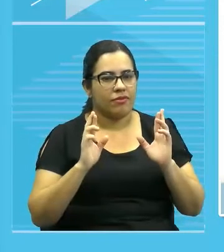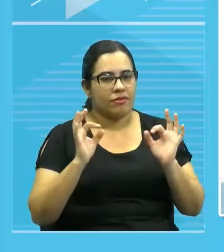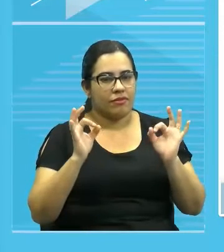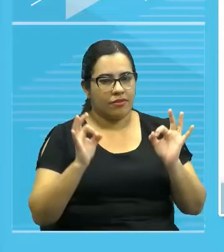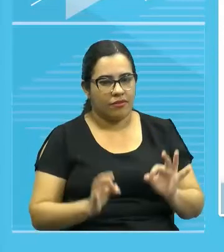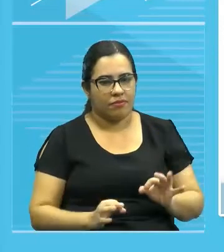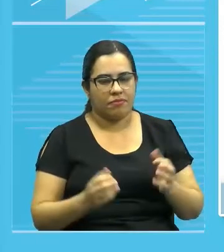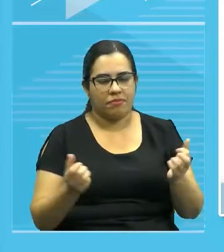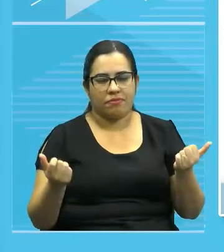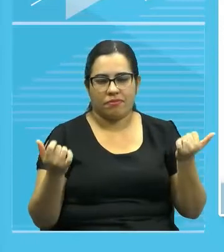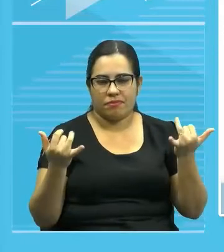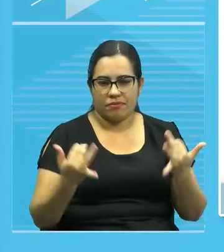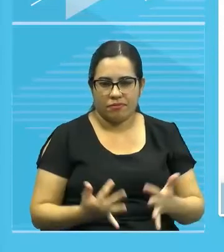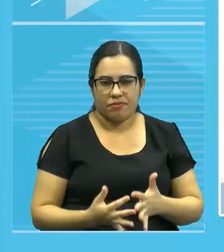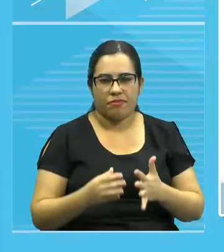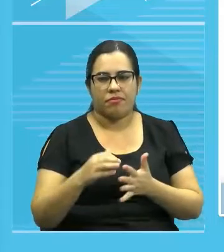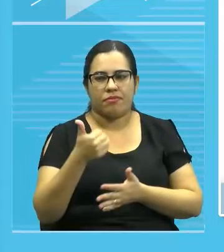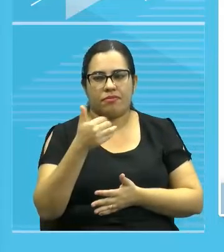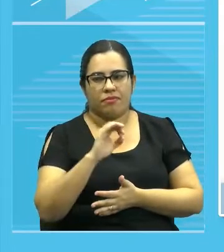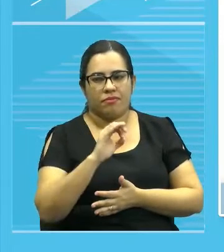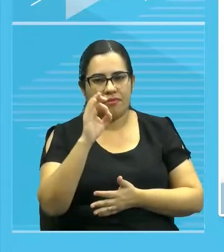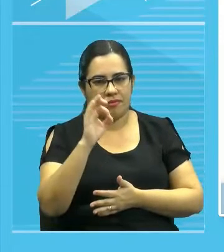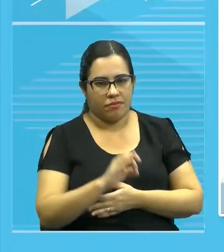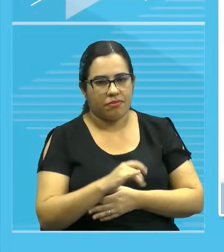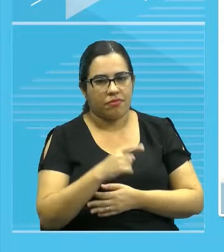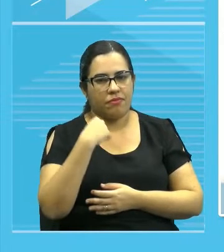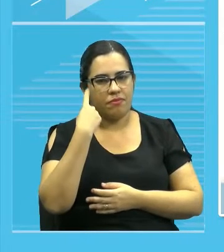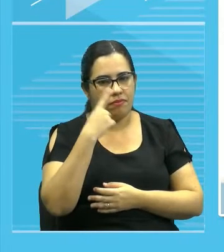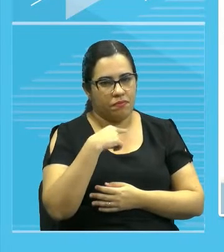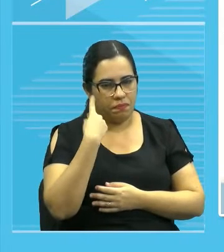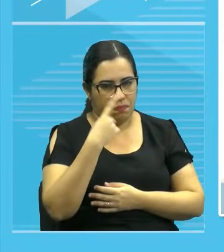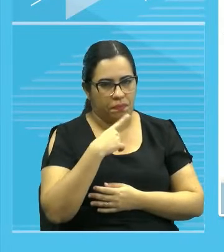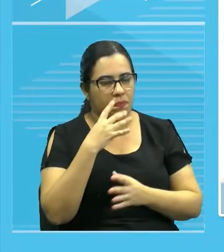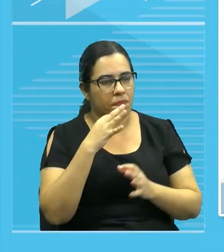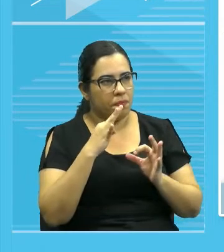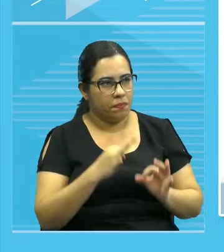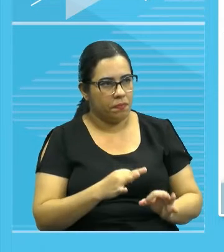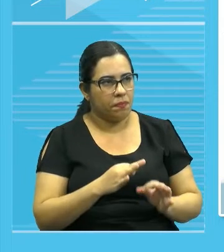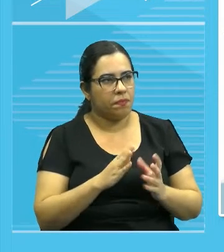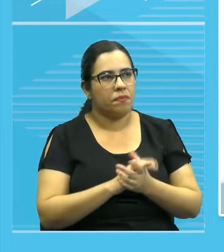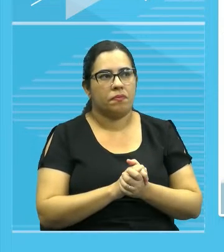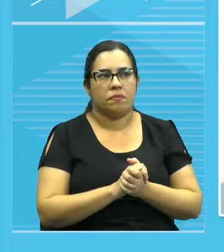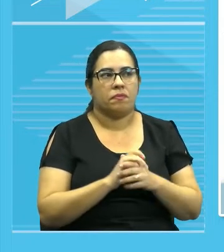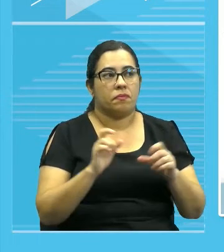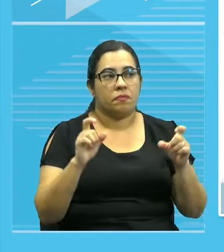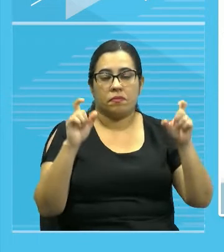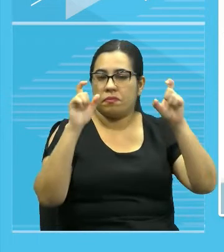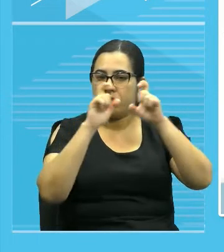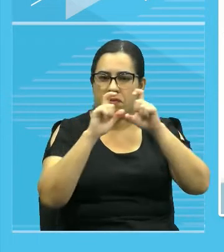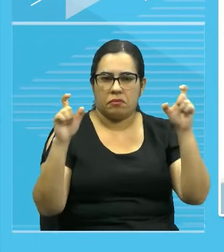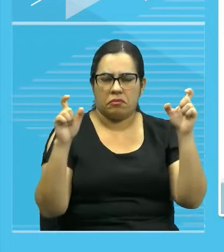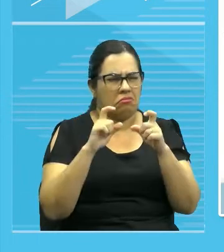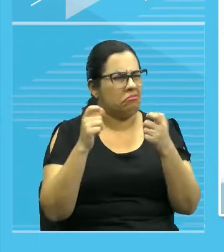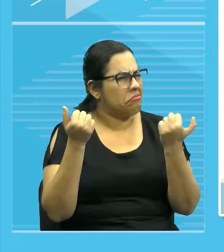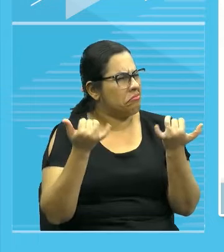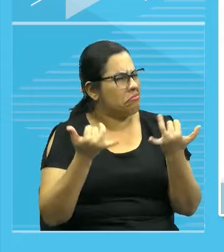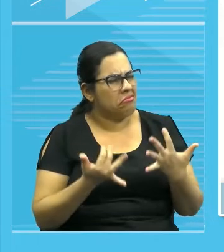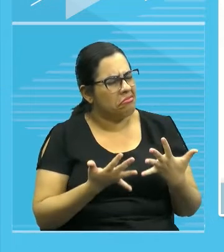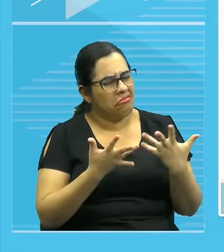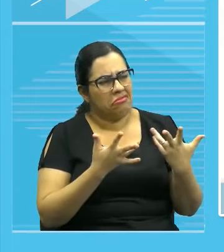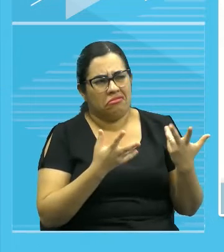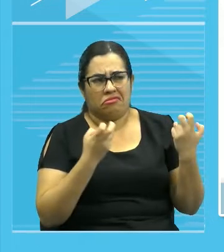outra questão que vai estar 100% em espanhol tá o enunciado não não diz muito para gente